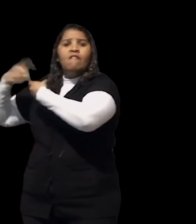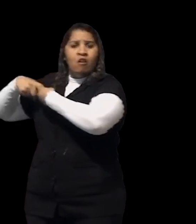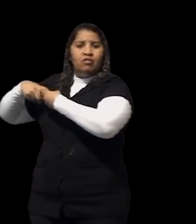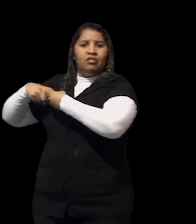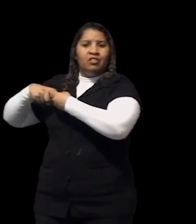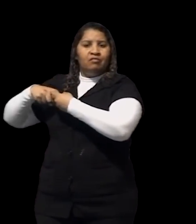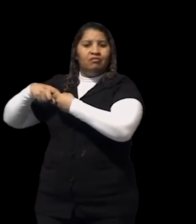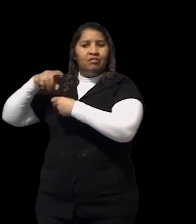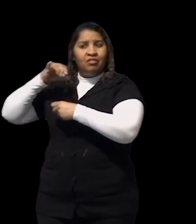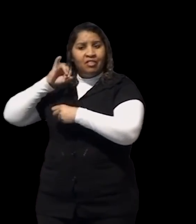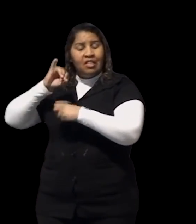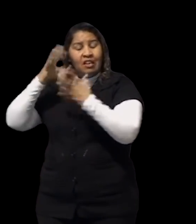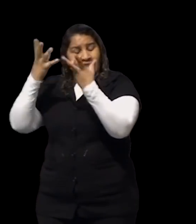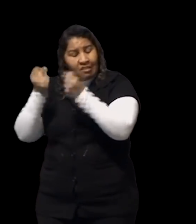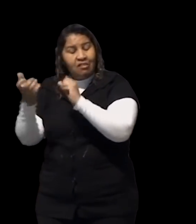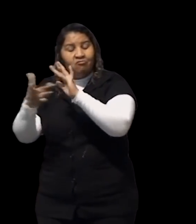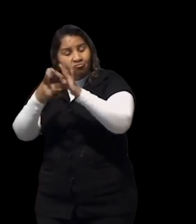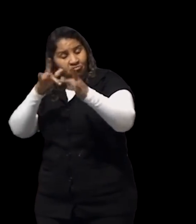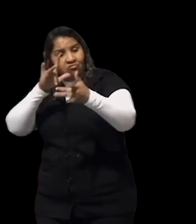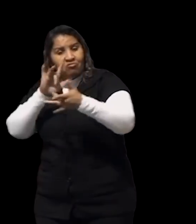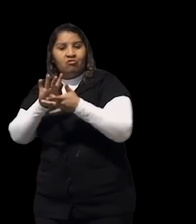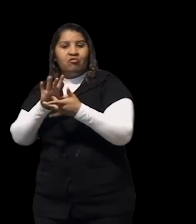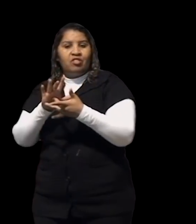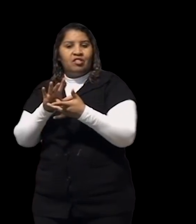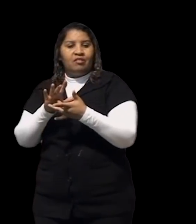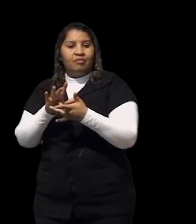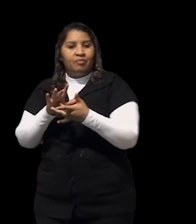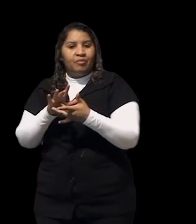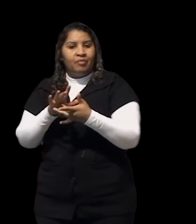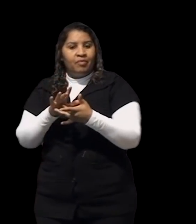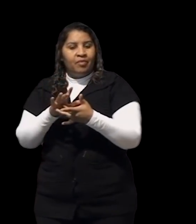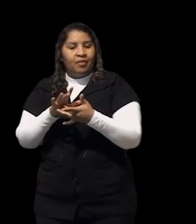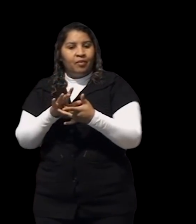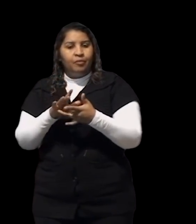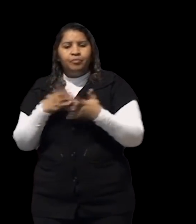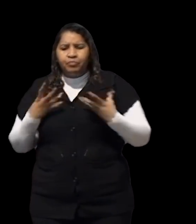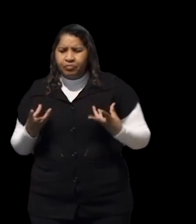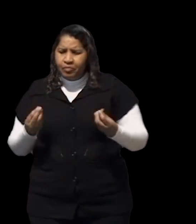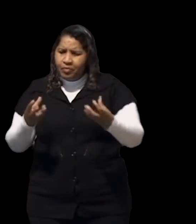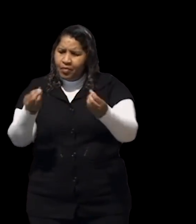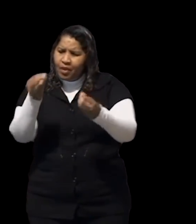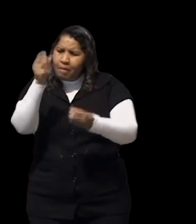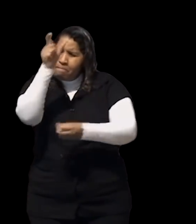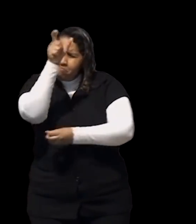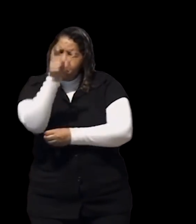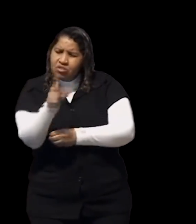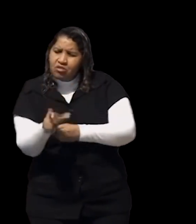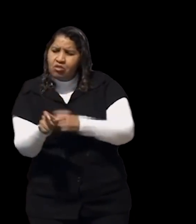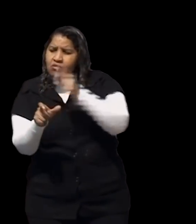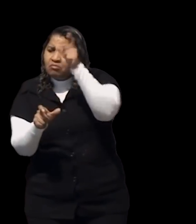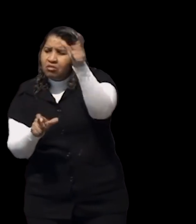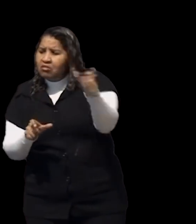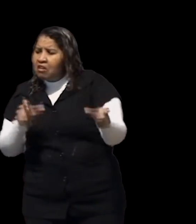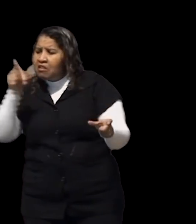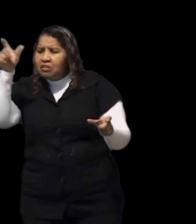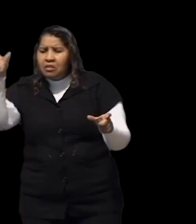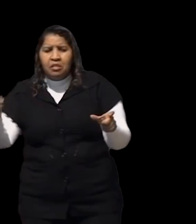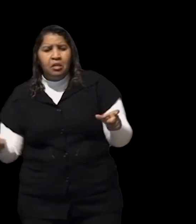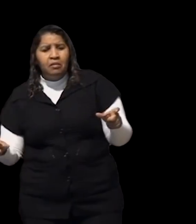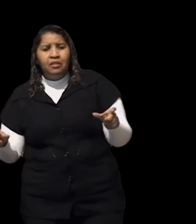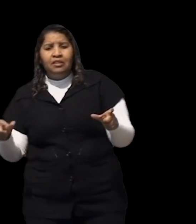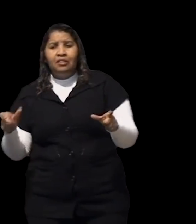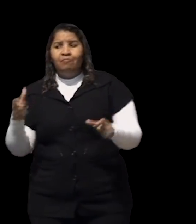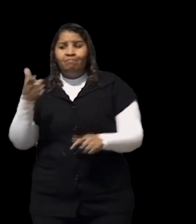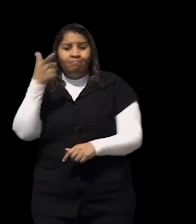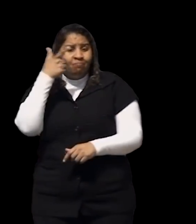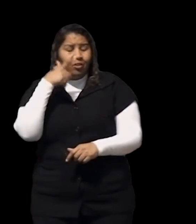mudando essa percepção que nós temos de Deus como pai e tem muita gente que não consegue se